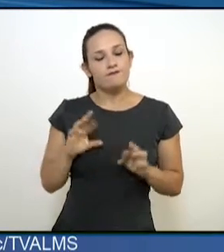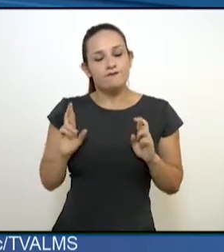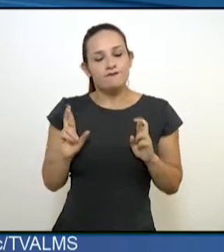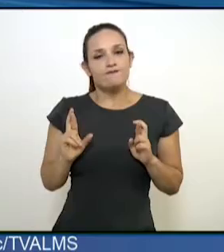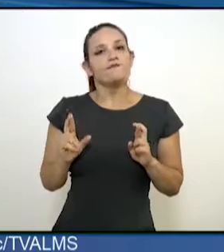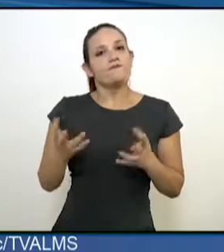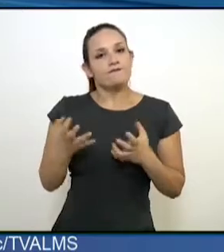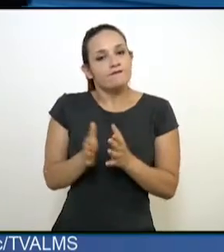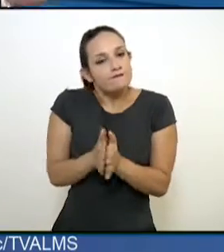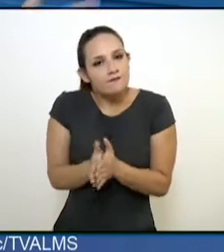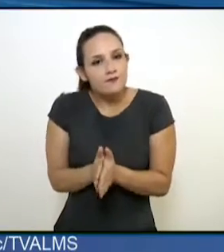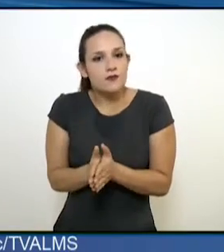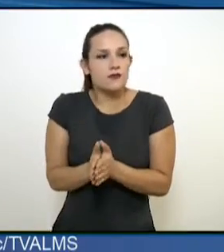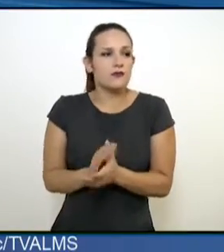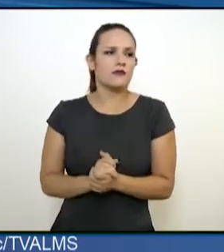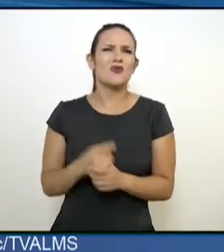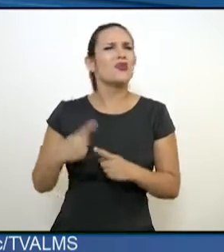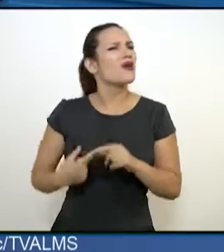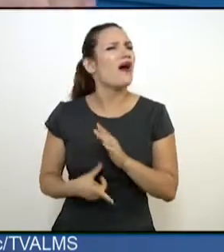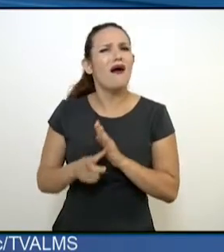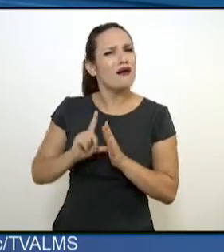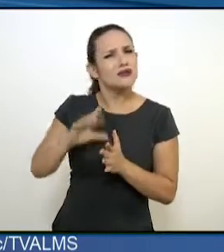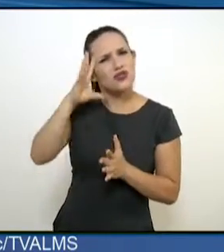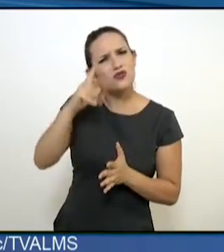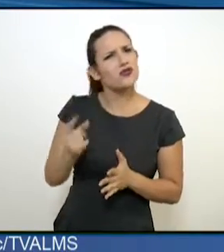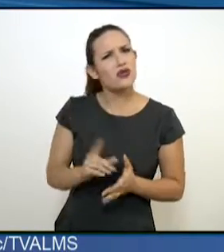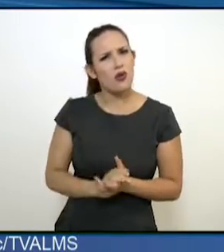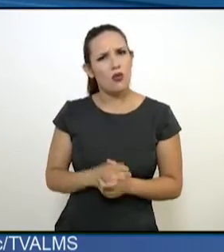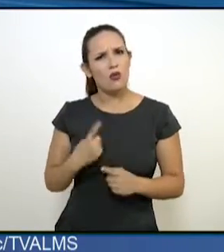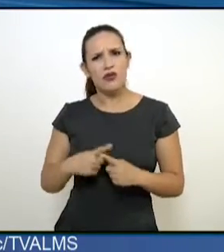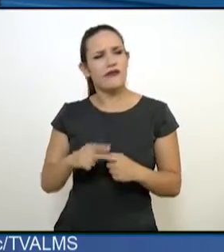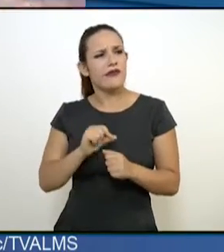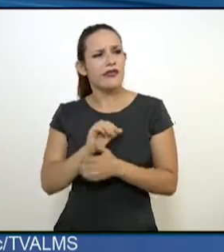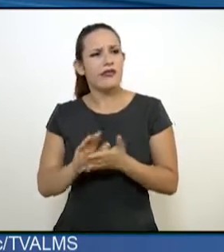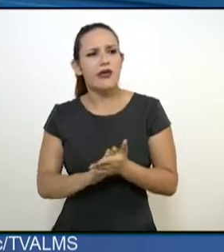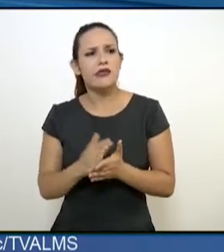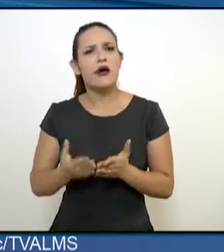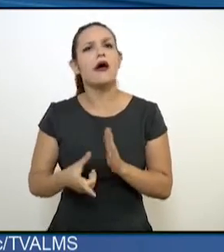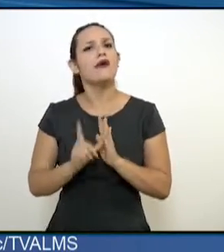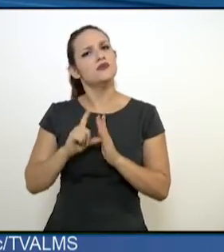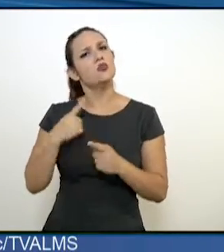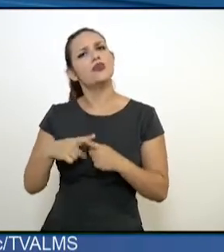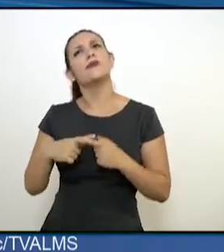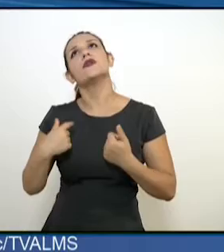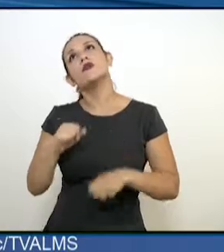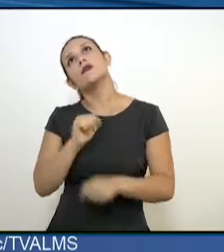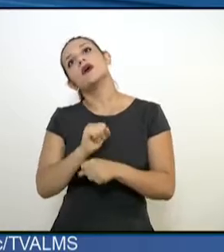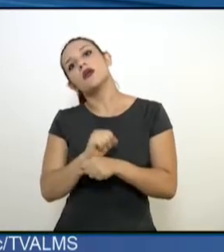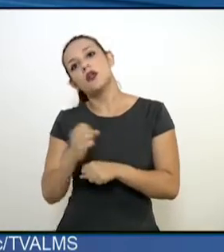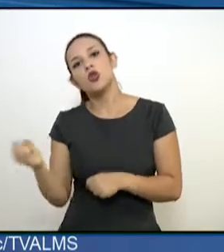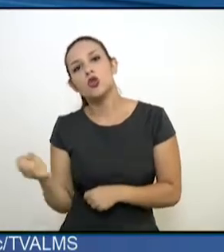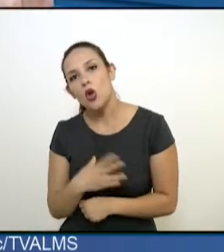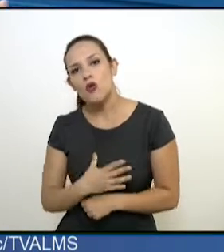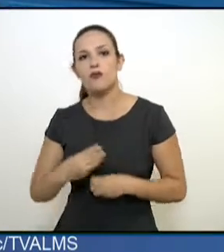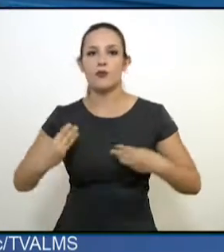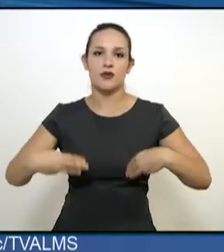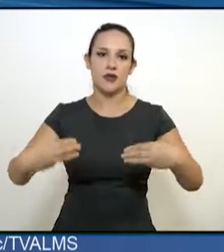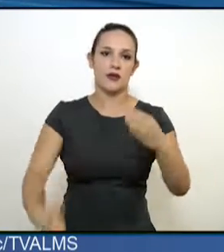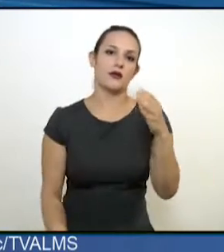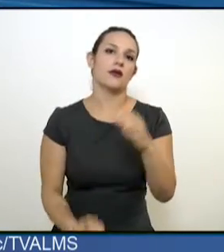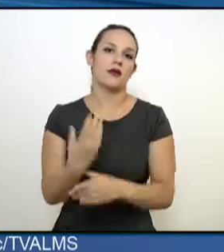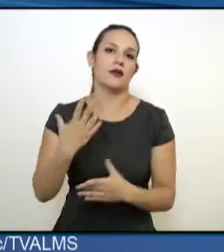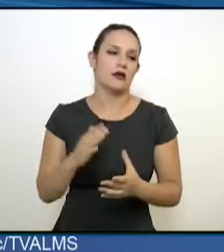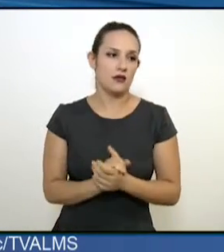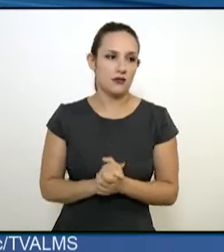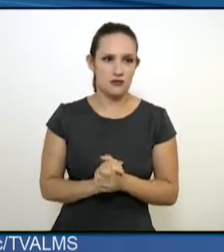grande expectativa. Por que não fez antes? Por que não se pensou antes? Por que teve que se criar um novo ministério? Por que será? O Ministério da Justiça